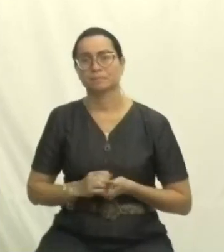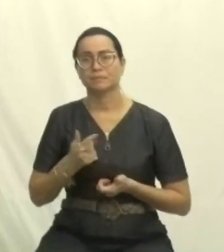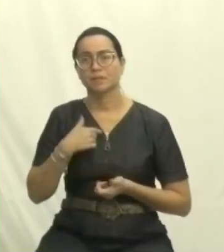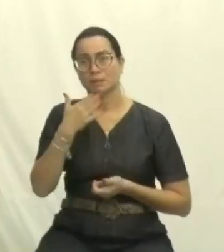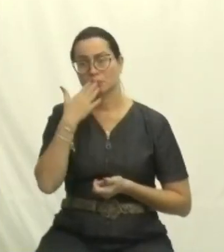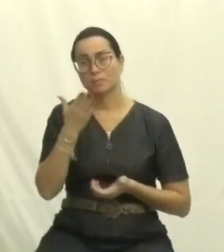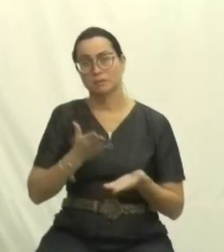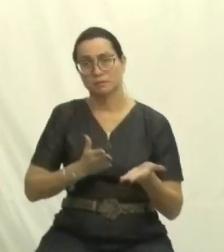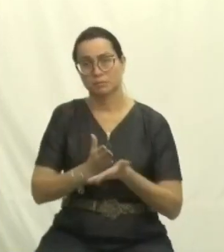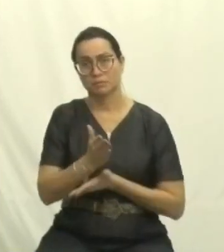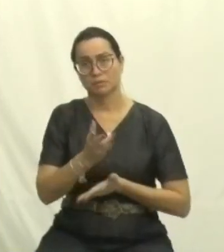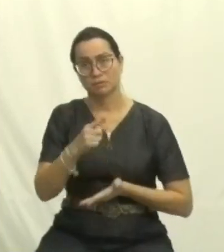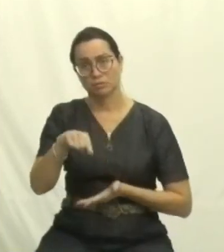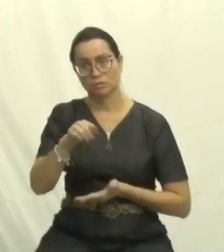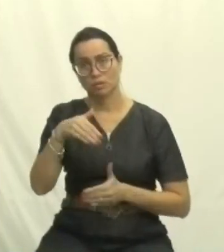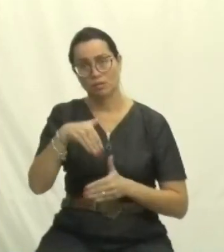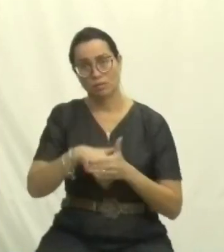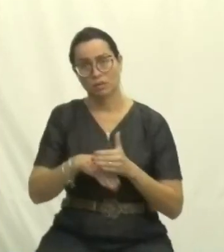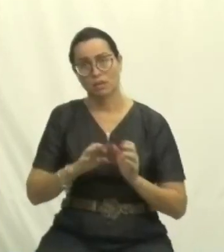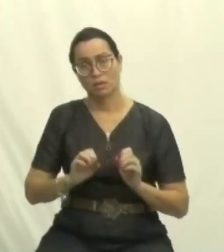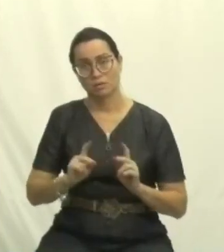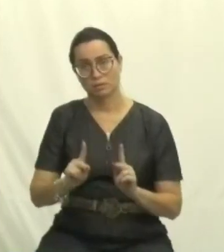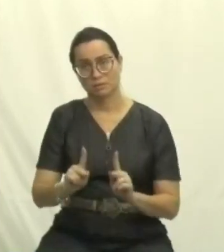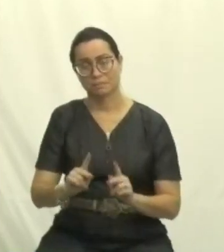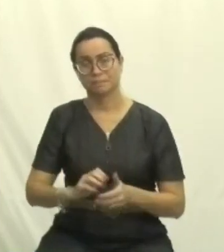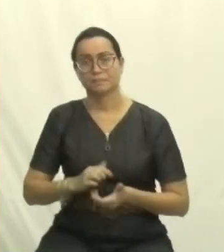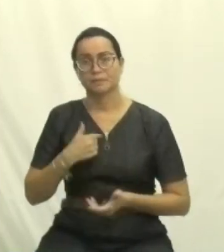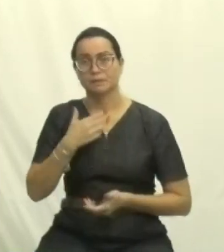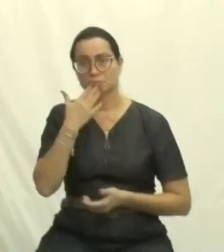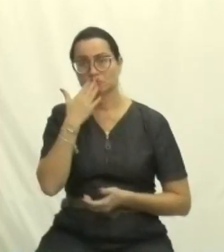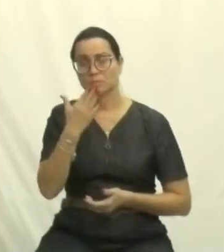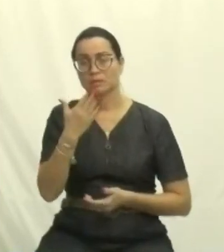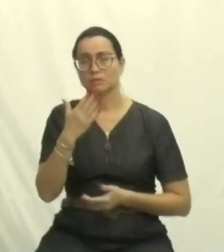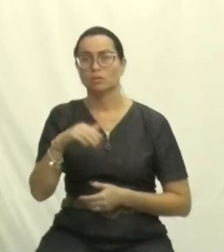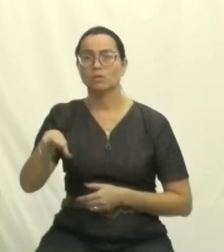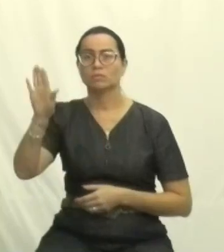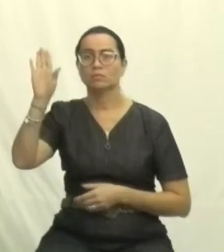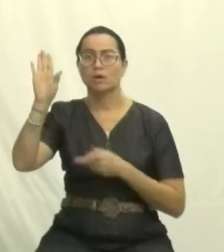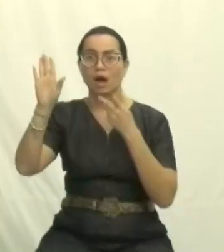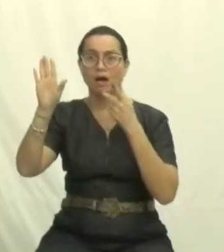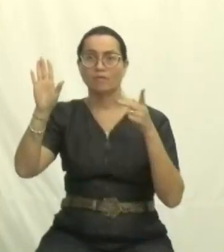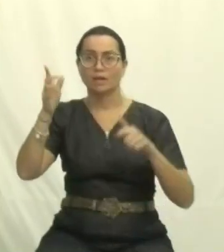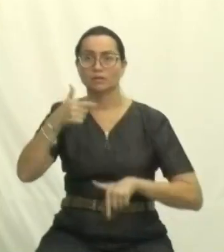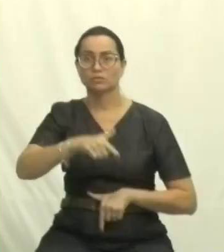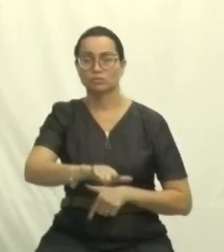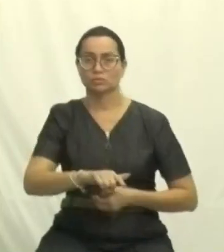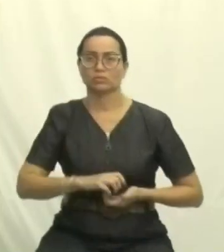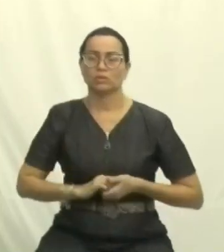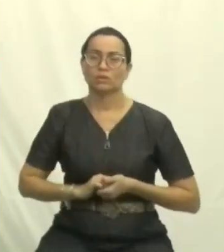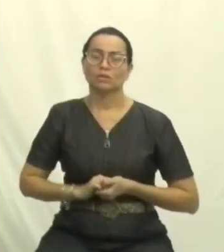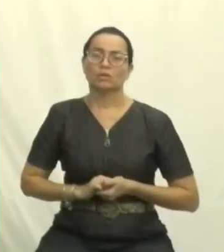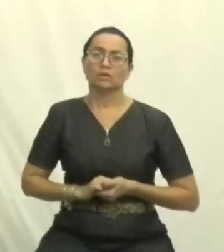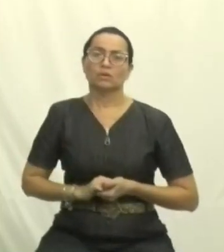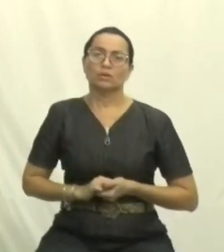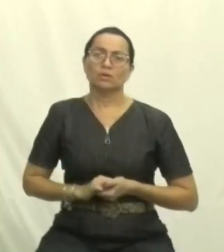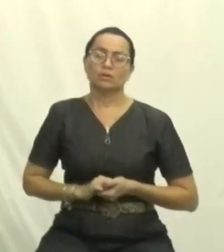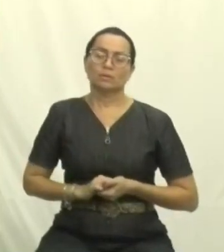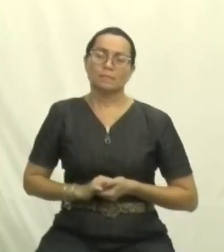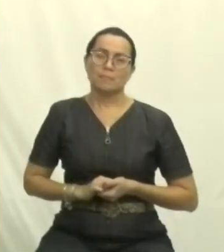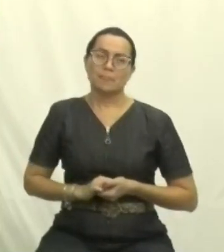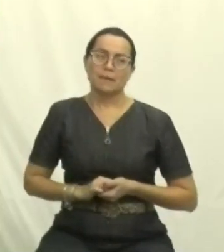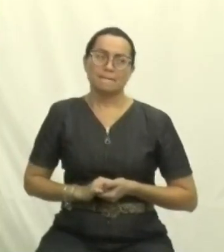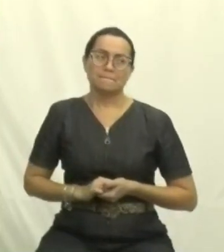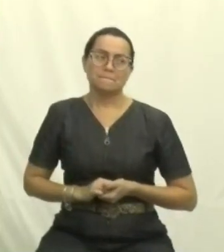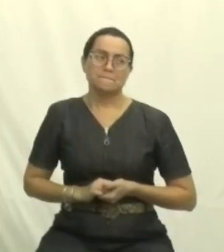peço a aprovação dos vereadores e, ao mesmo tempo, eu peço uma questão de ordem para fazer apenas uma retificaçãozinha